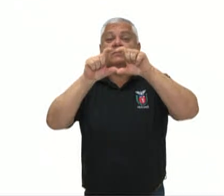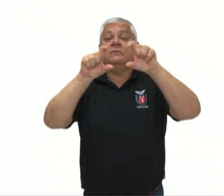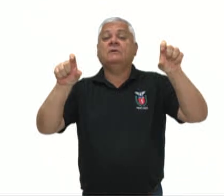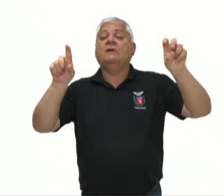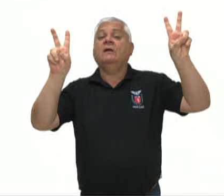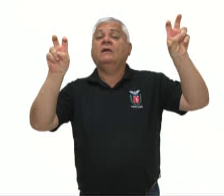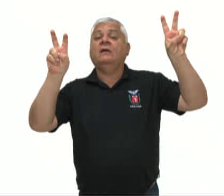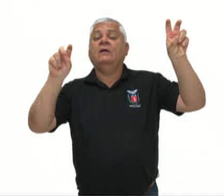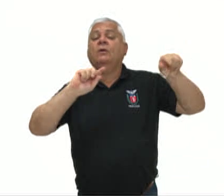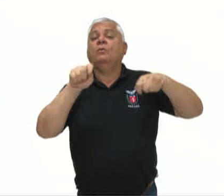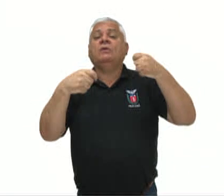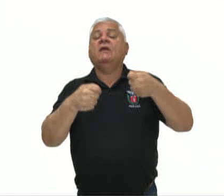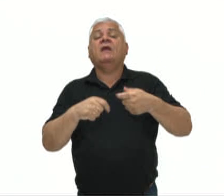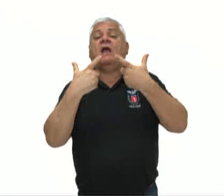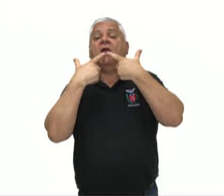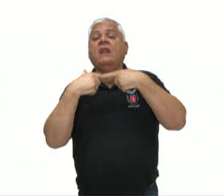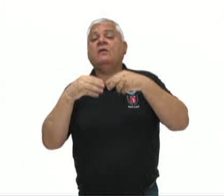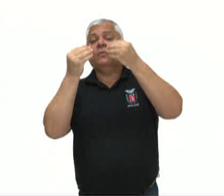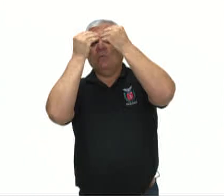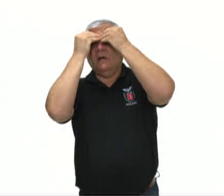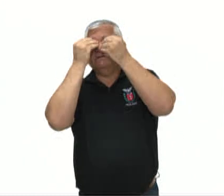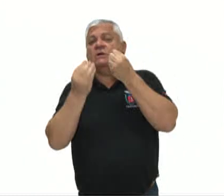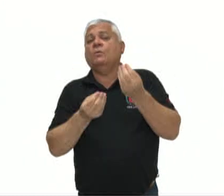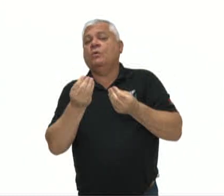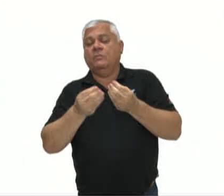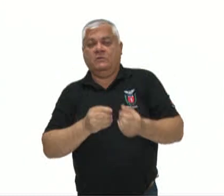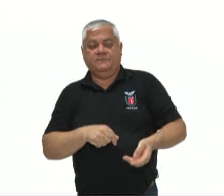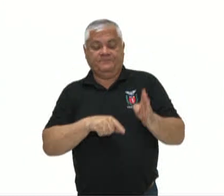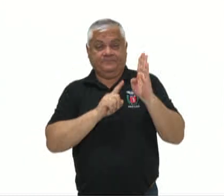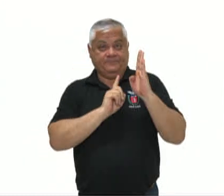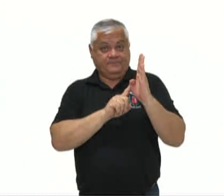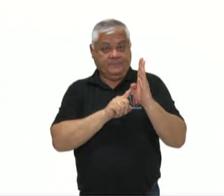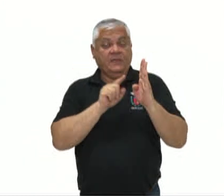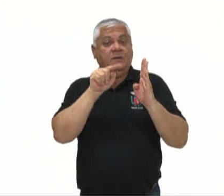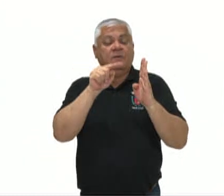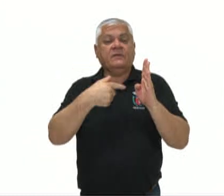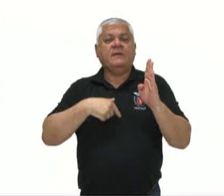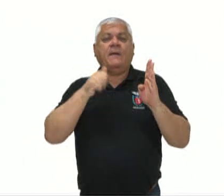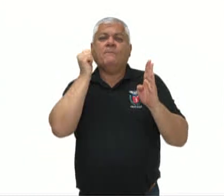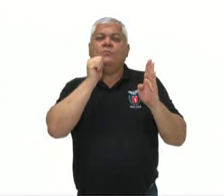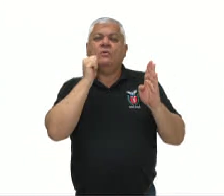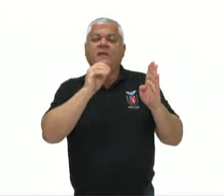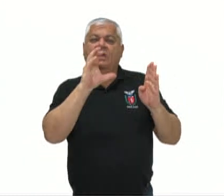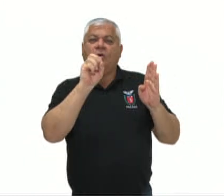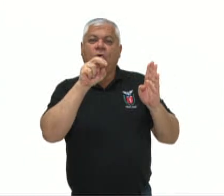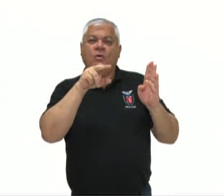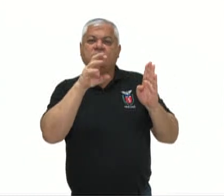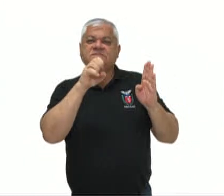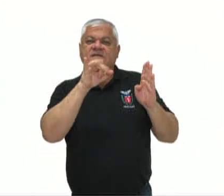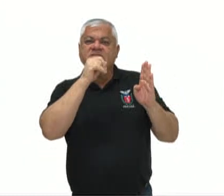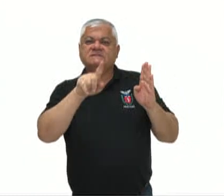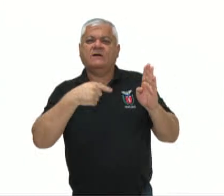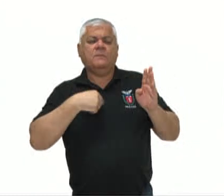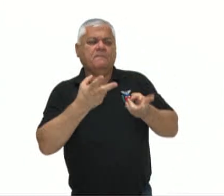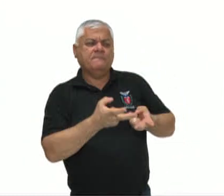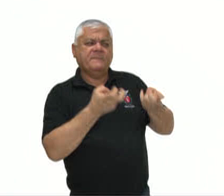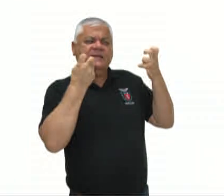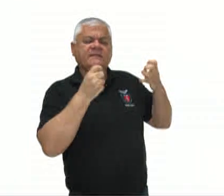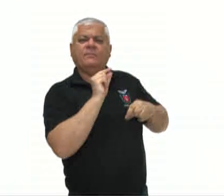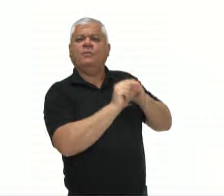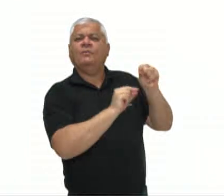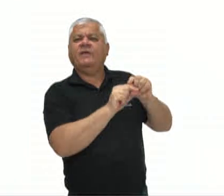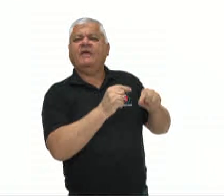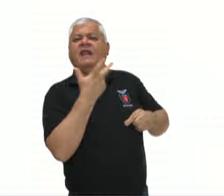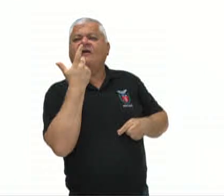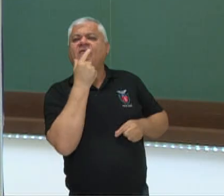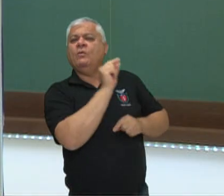você classificaria a linguagem utilizada? E letra B, na fala de Conceição, o que é possível perceber quanto ao uso da língua? É